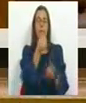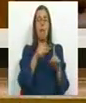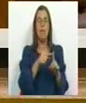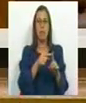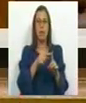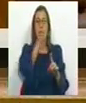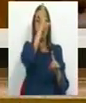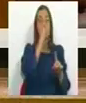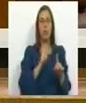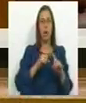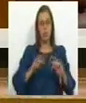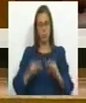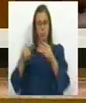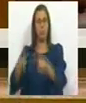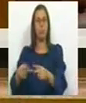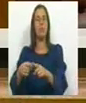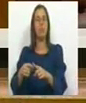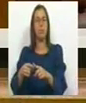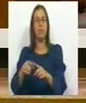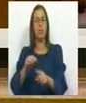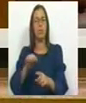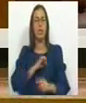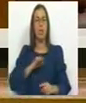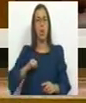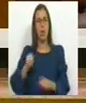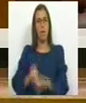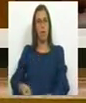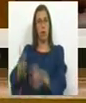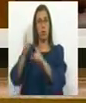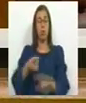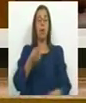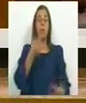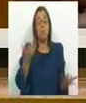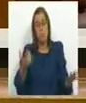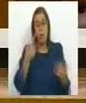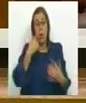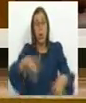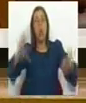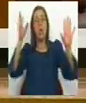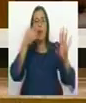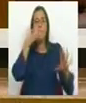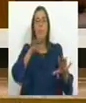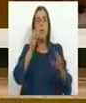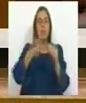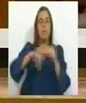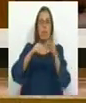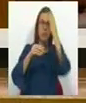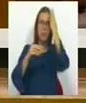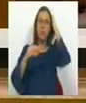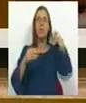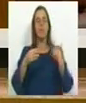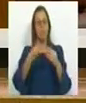financeira do Estado para os senhorios, optando, logo se vê, pelo complemento de